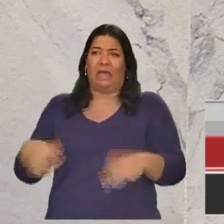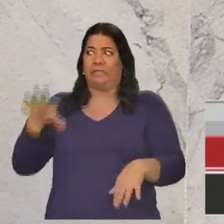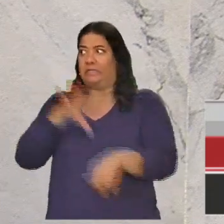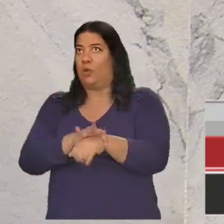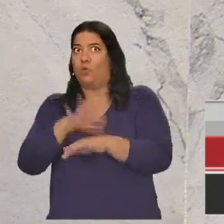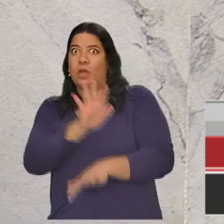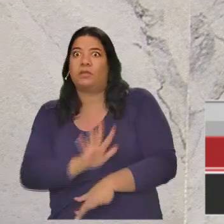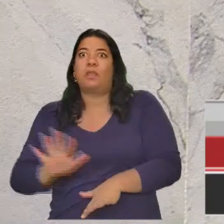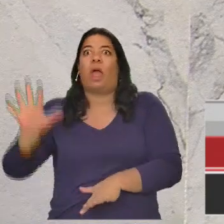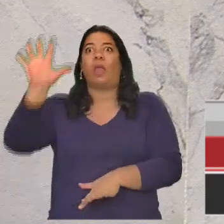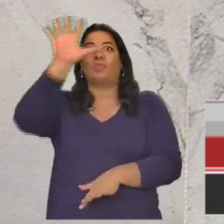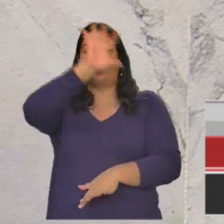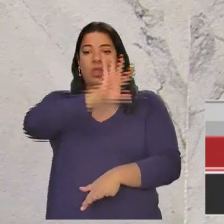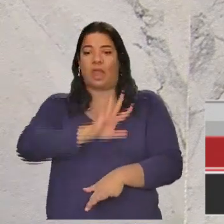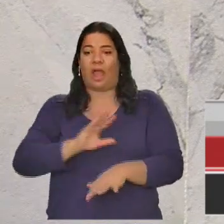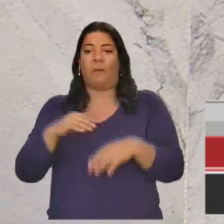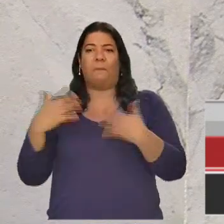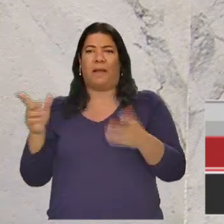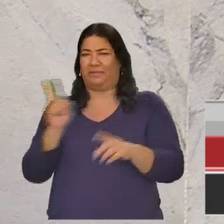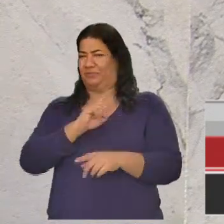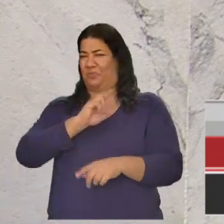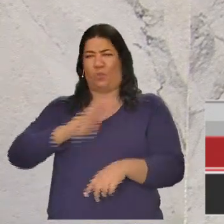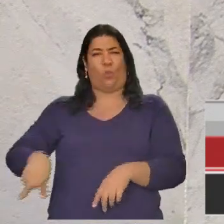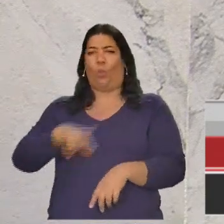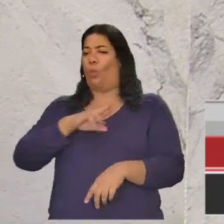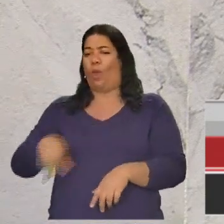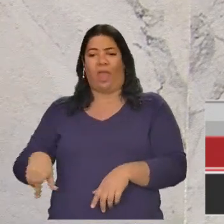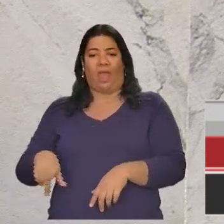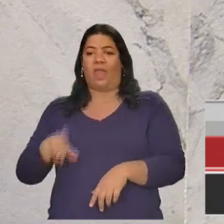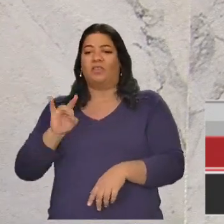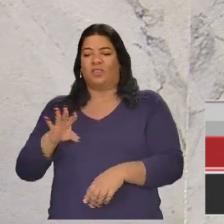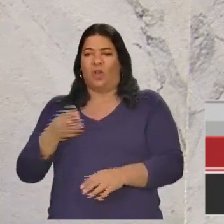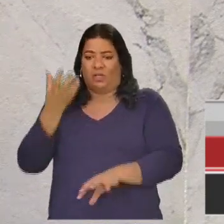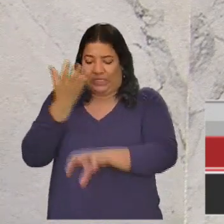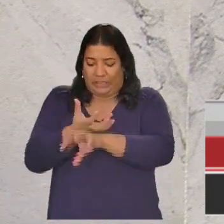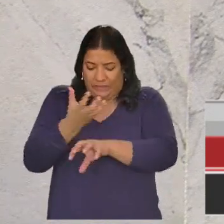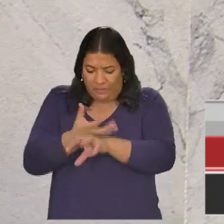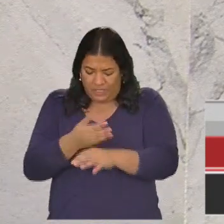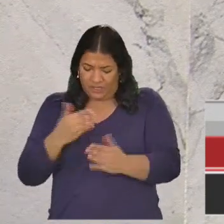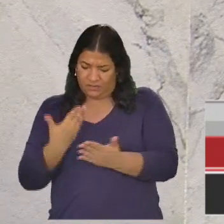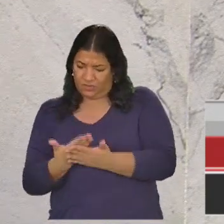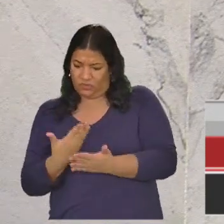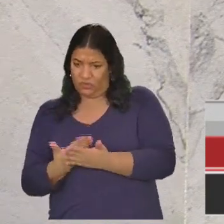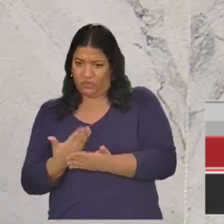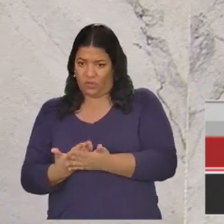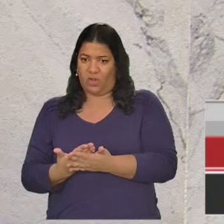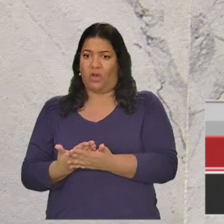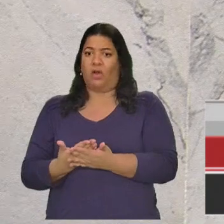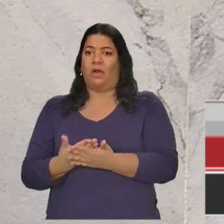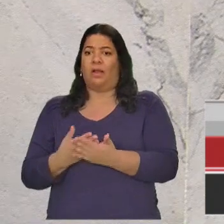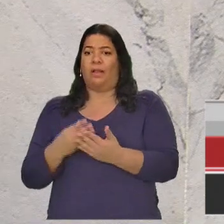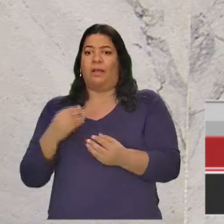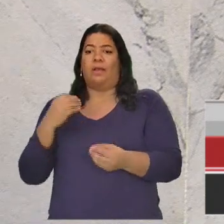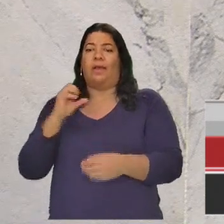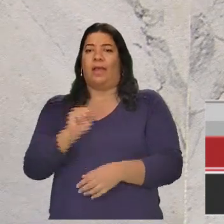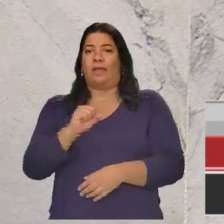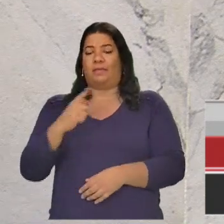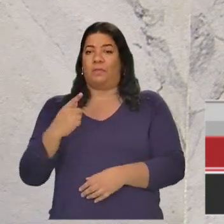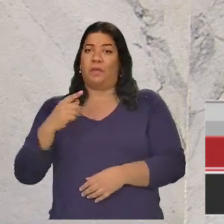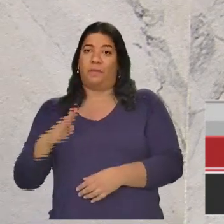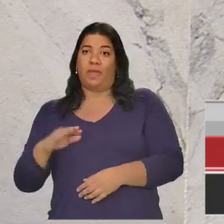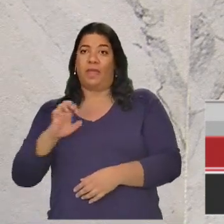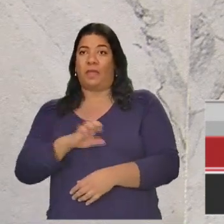era para a disciplina foi colocada no currículo escolar com o spb e com mpb no ensino